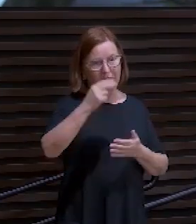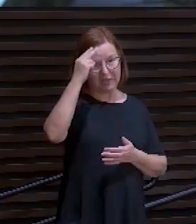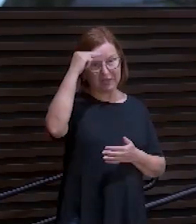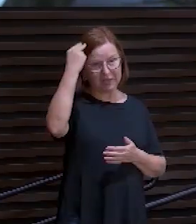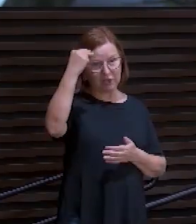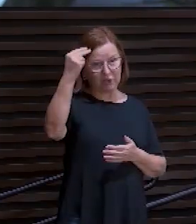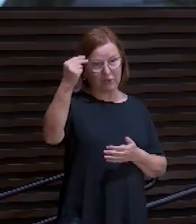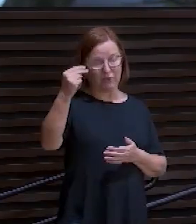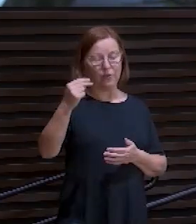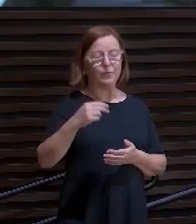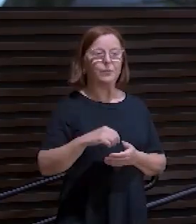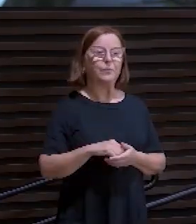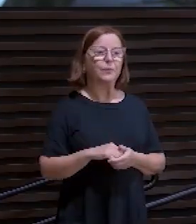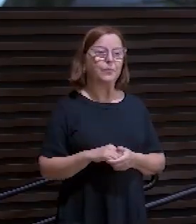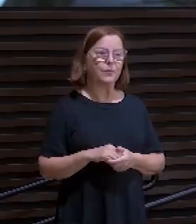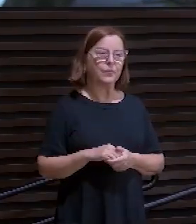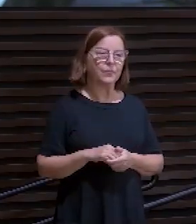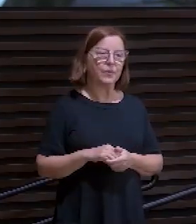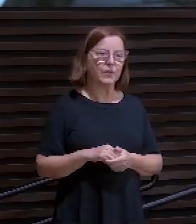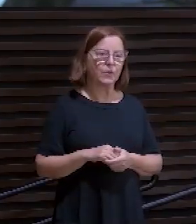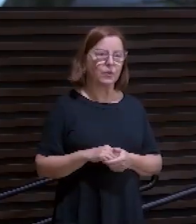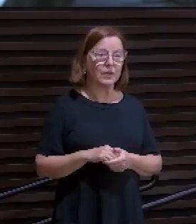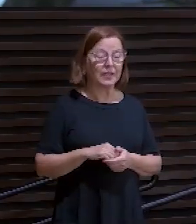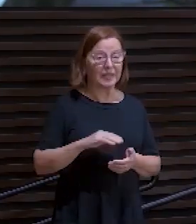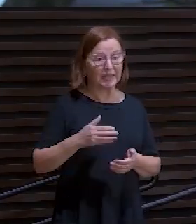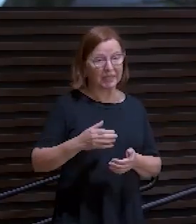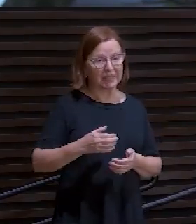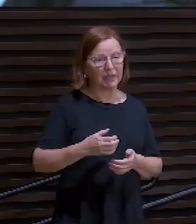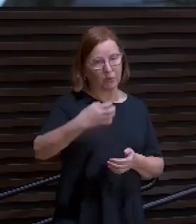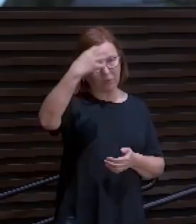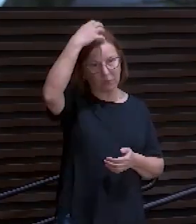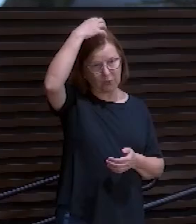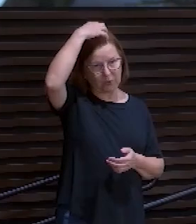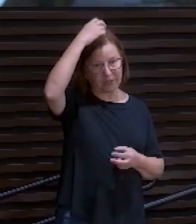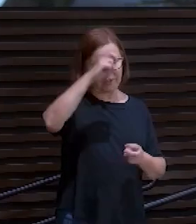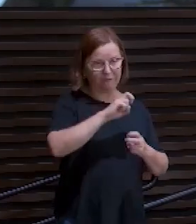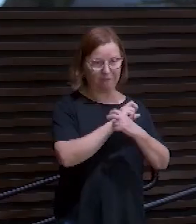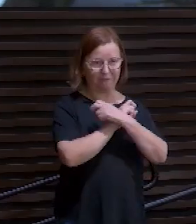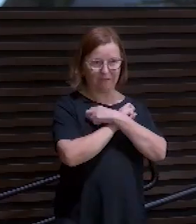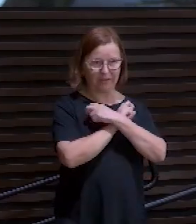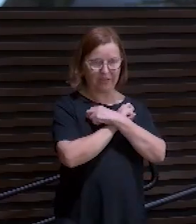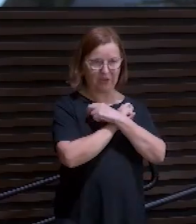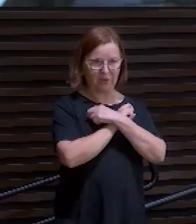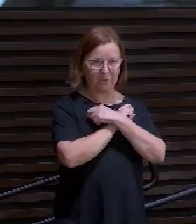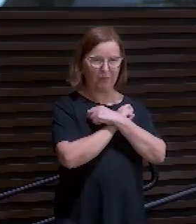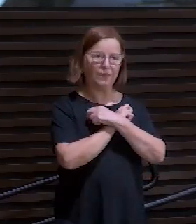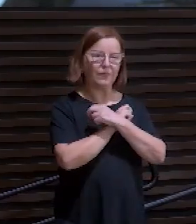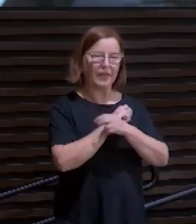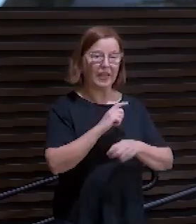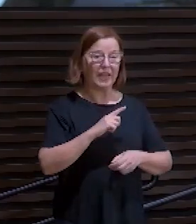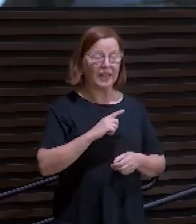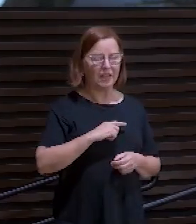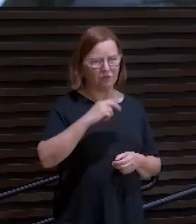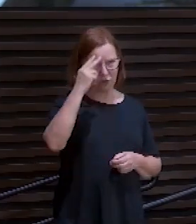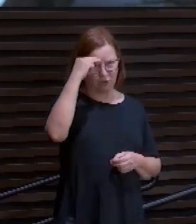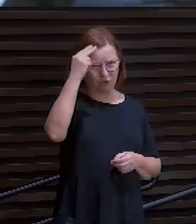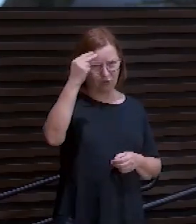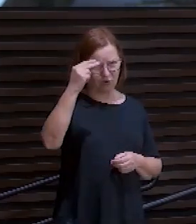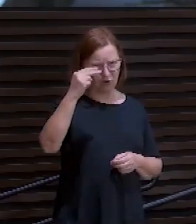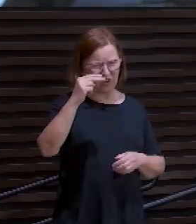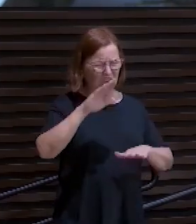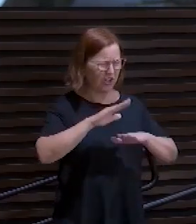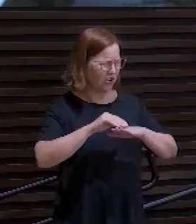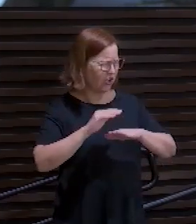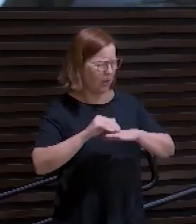rei, o rei Faraó tem sonhos e chama todos os magos do Egito, todos os sábios do